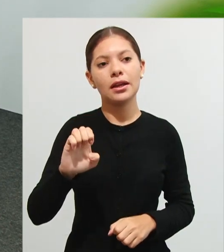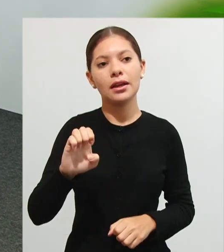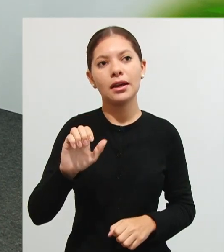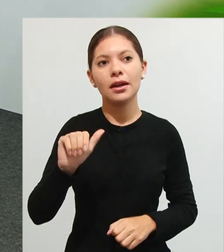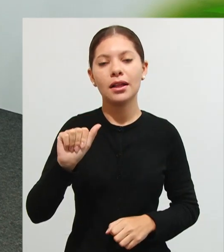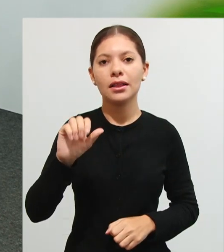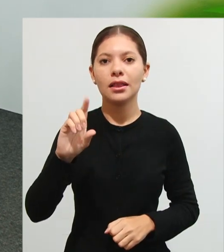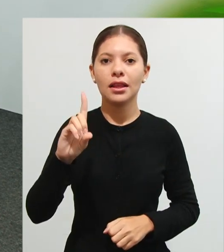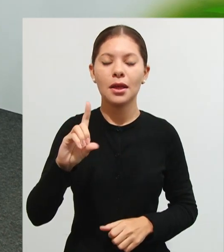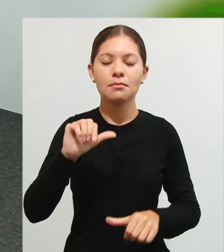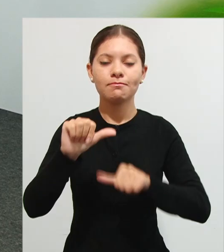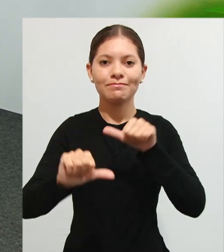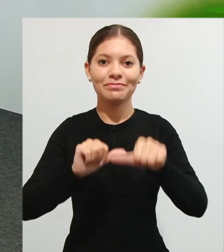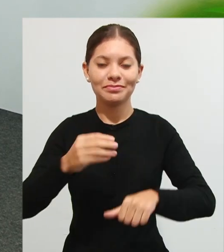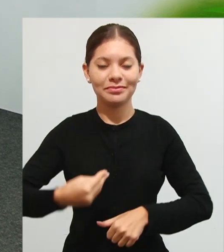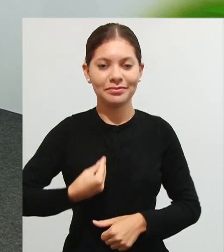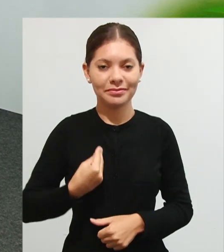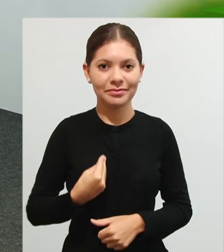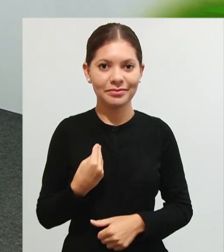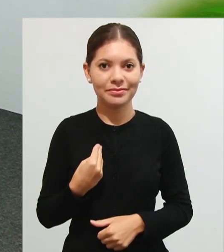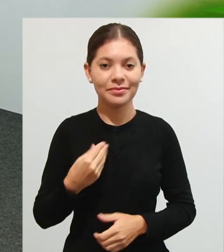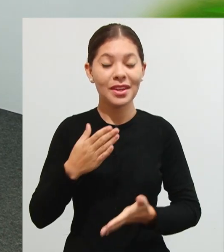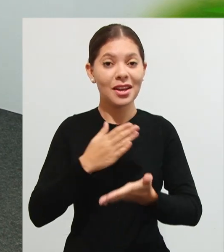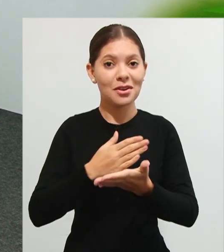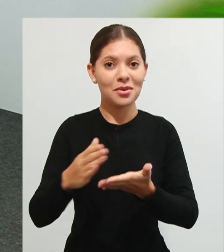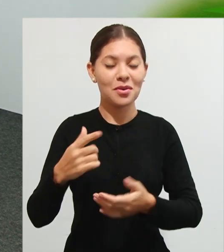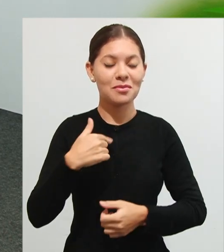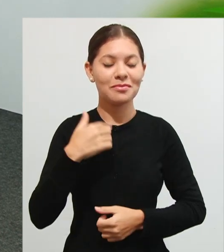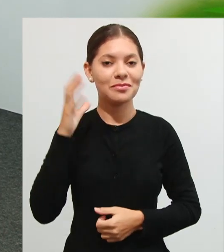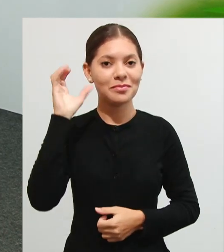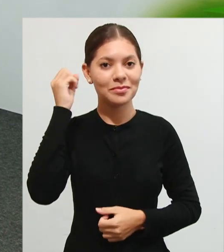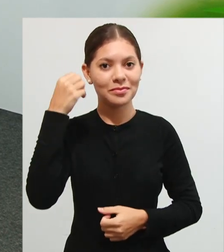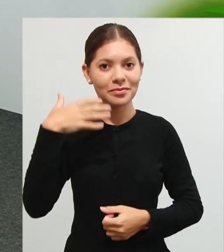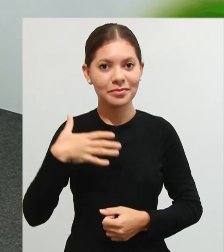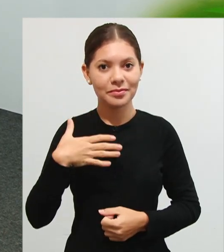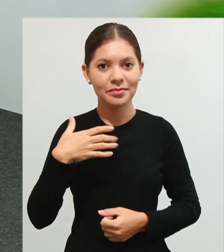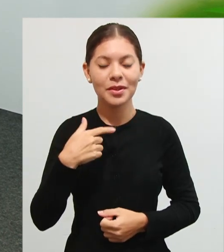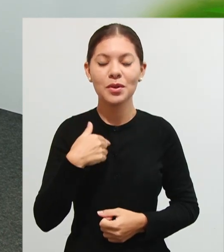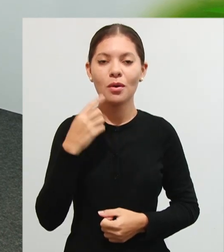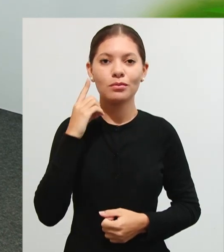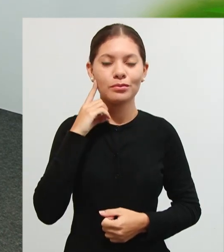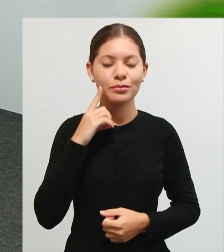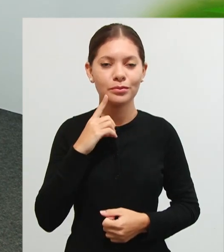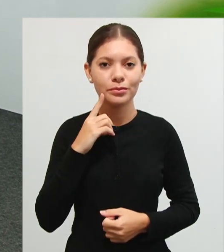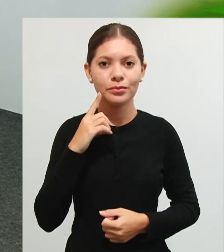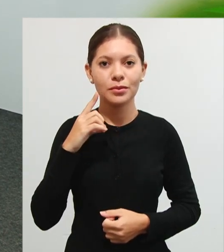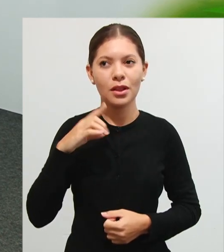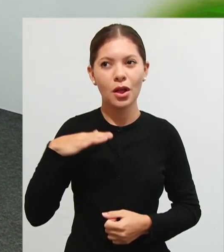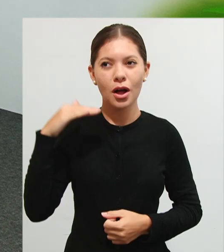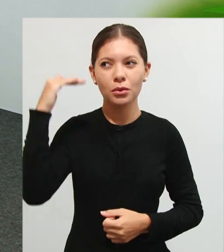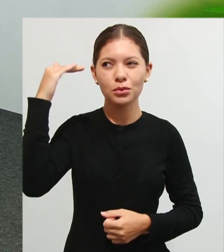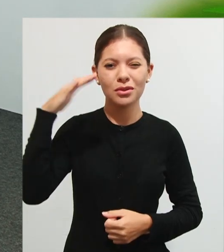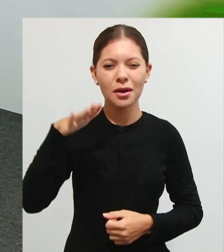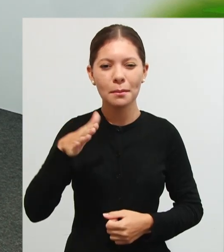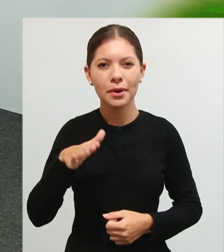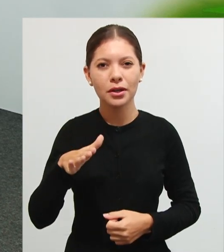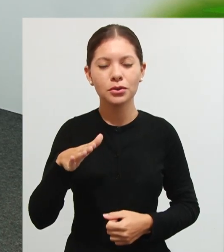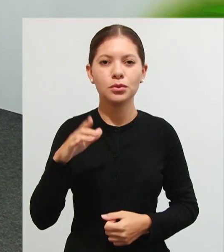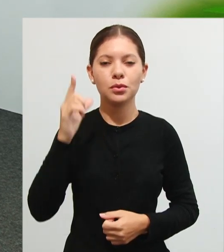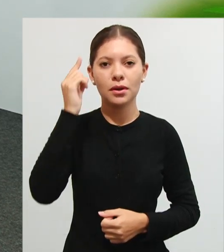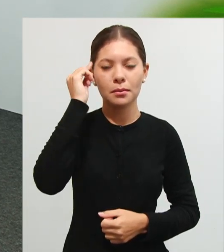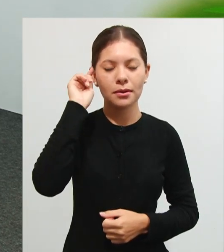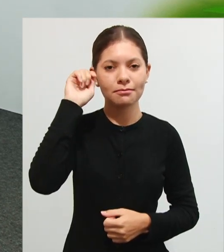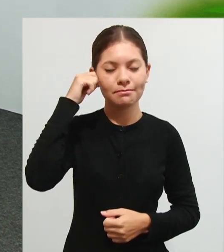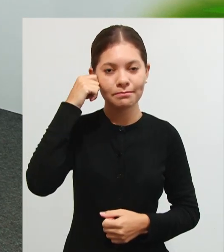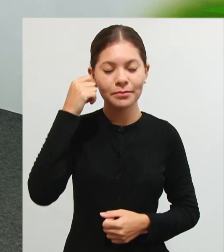mudando realidades. Farei agora minha audiodescrição. Sou moreno, estatura mediana, cabelos